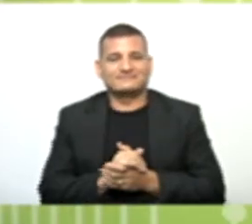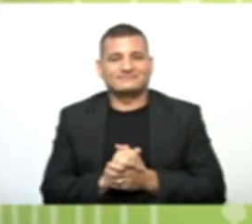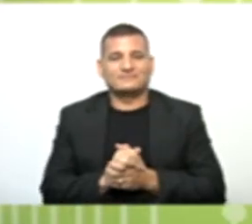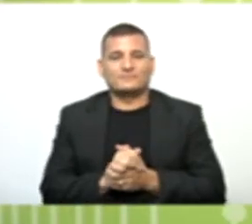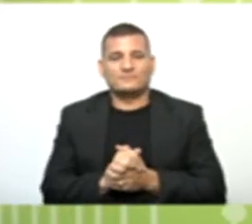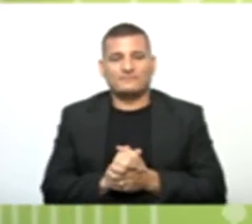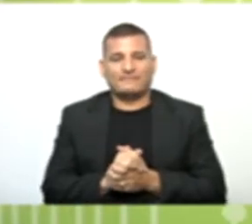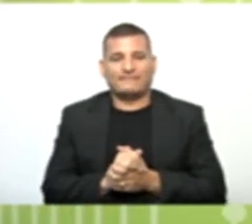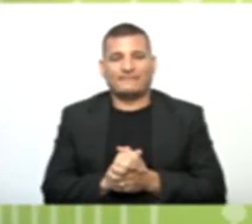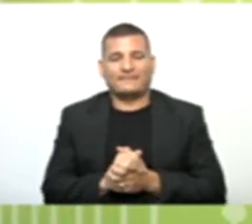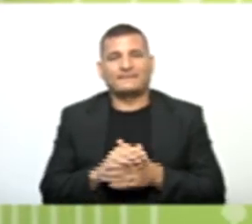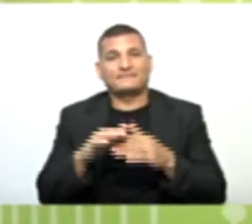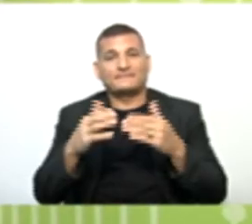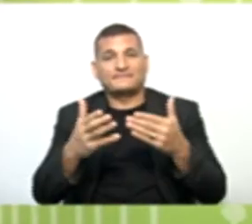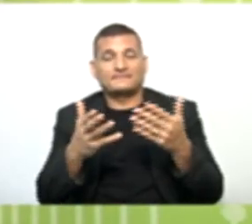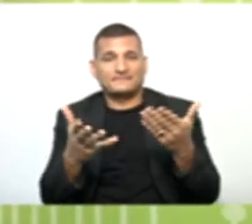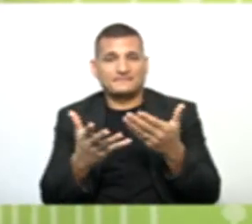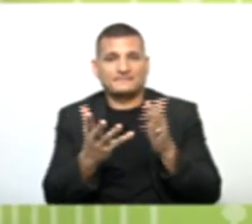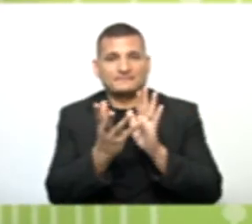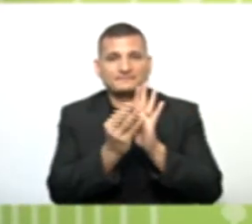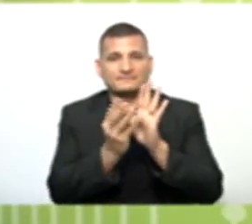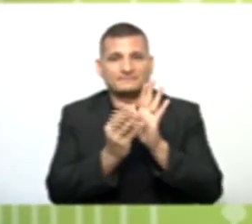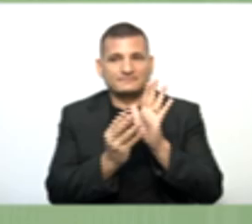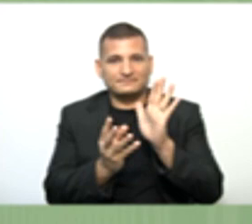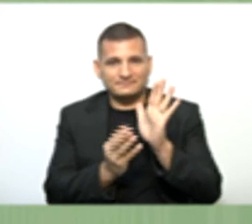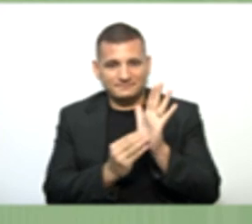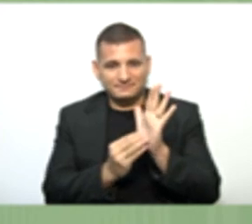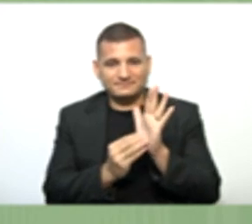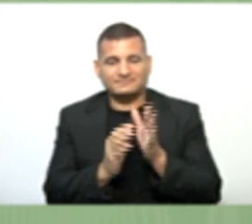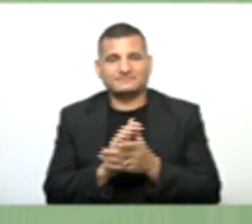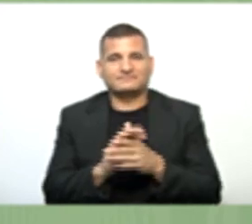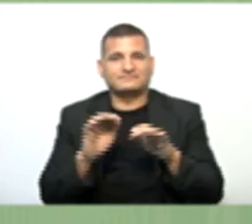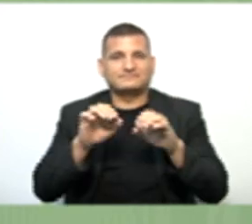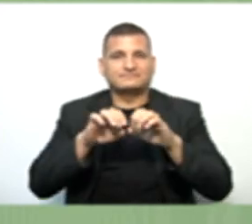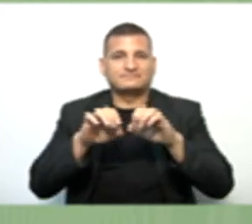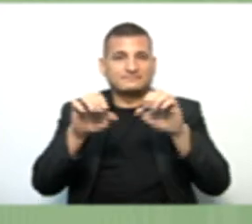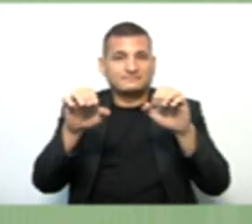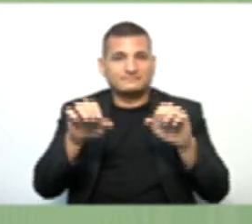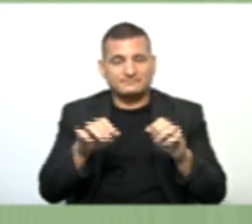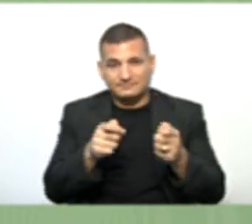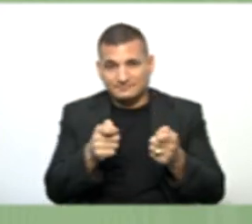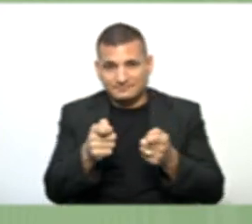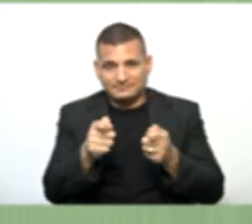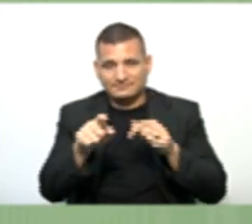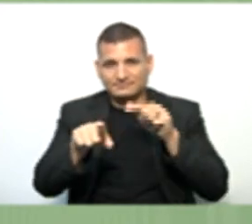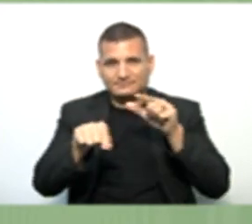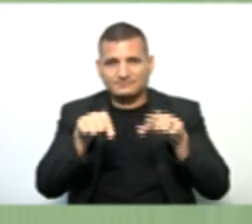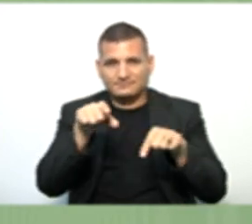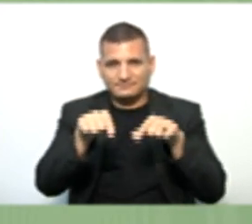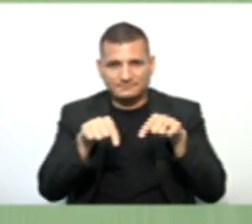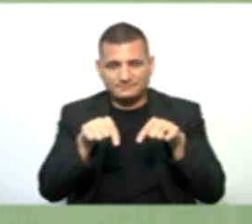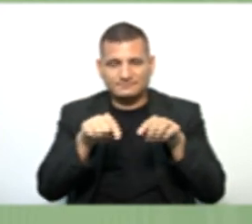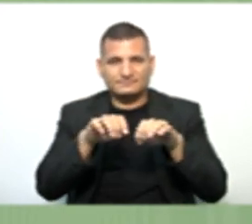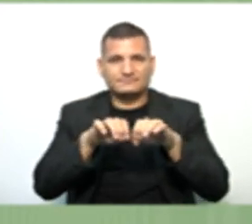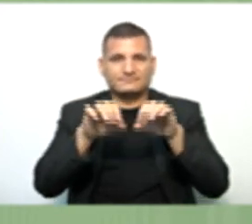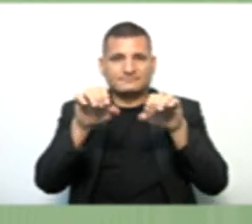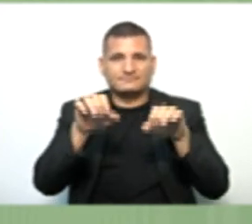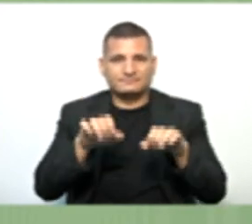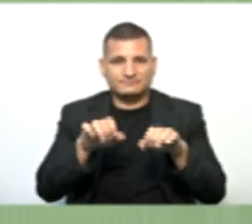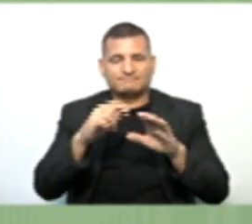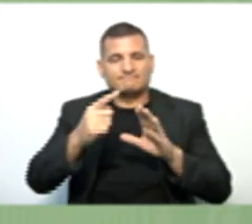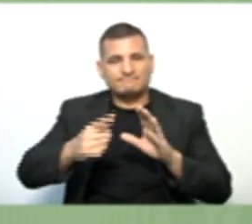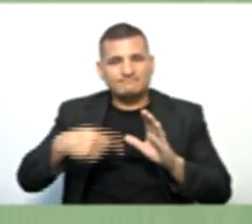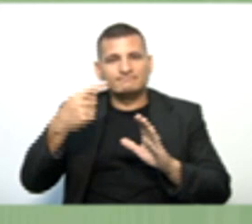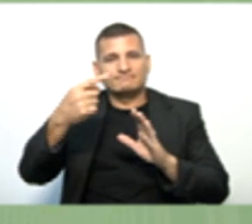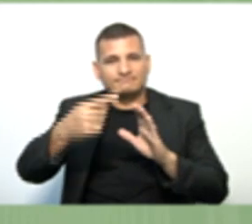professor. Então, os conteúdos da aula de hoje serão estruturas de controle de seleção e estruturas de controle de